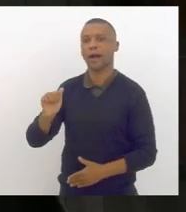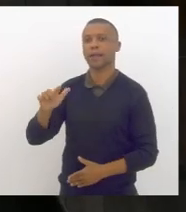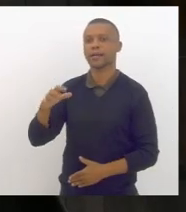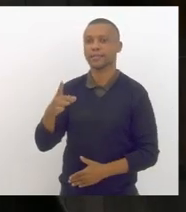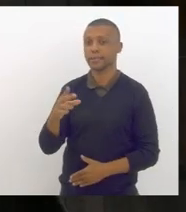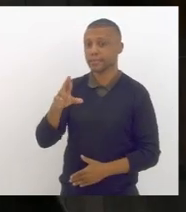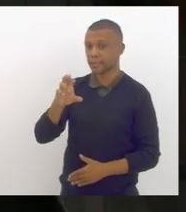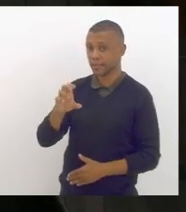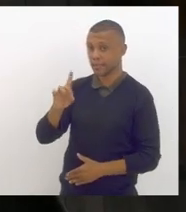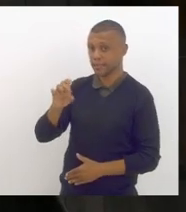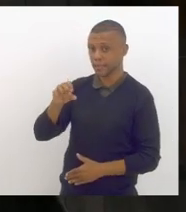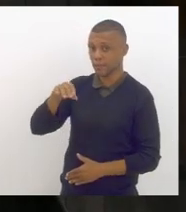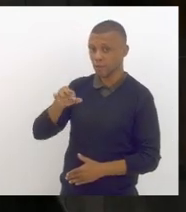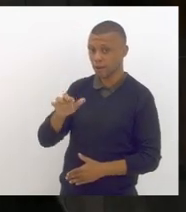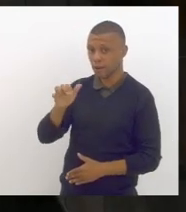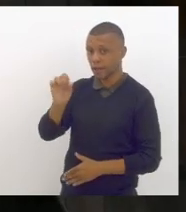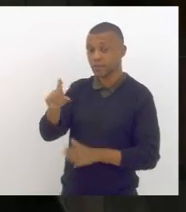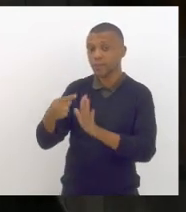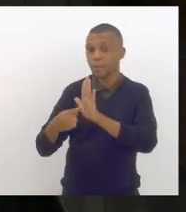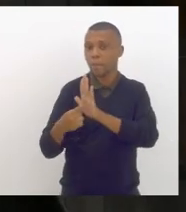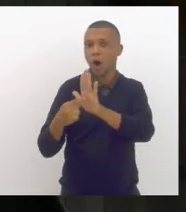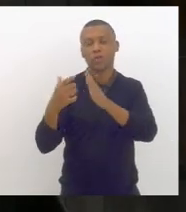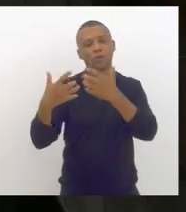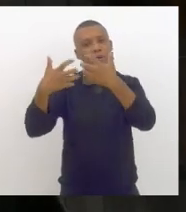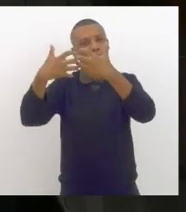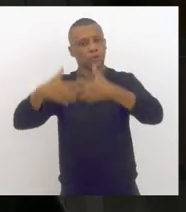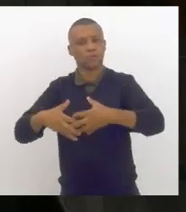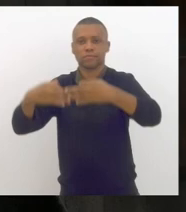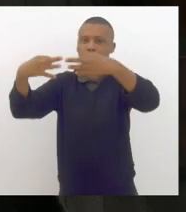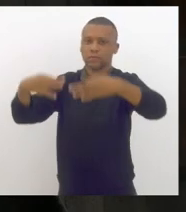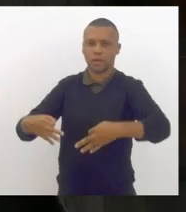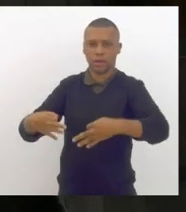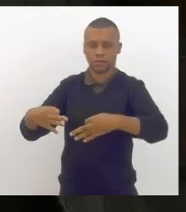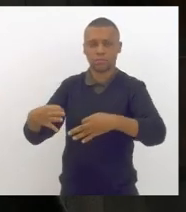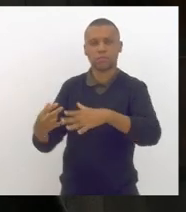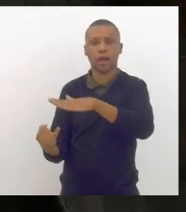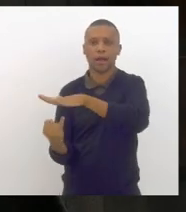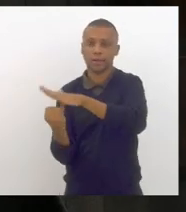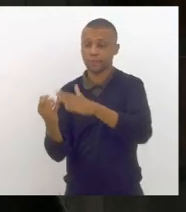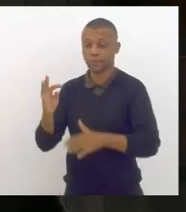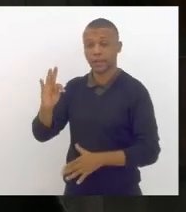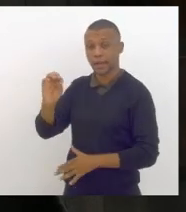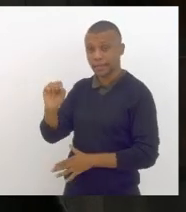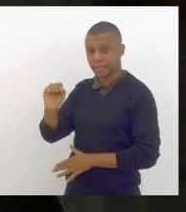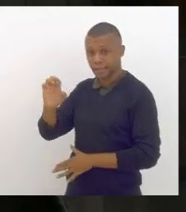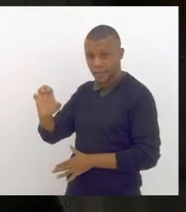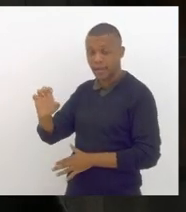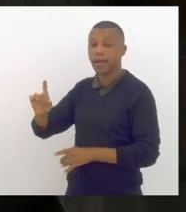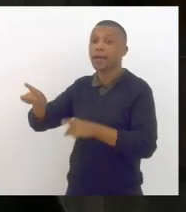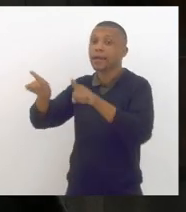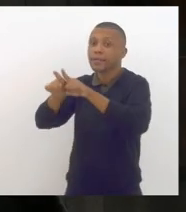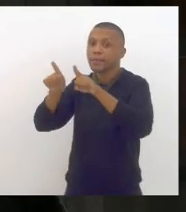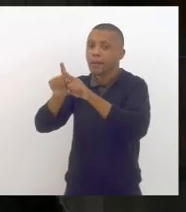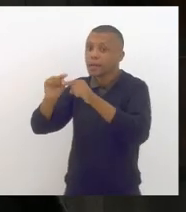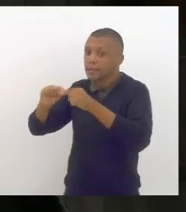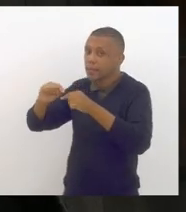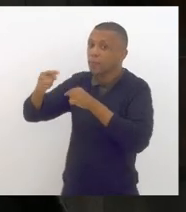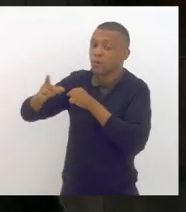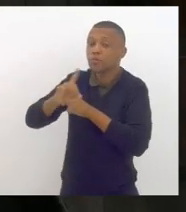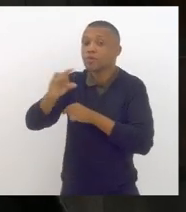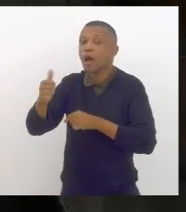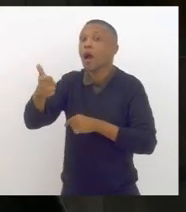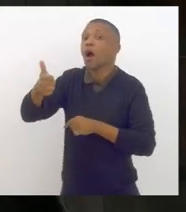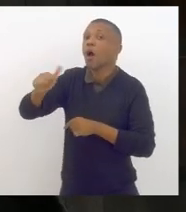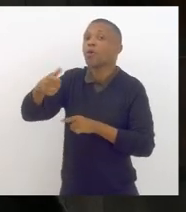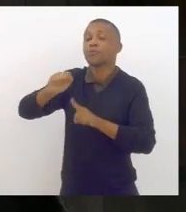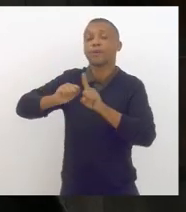que demonstra o funcionamento regular daquela Instituição da Democracia mas também porque significou na sequência do foi dia Onze de